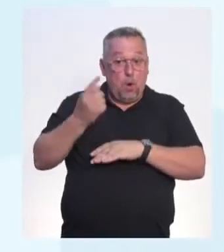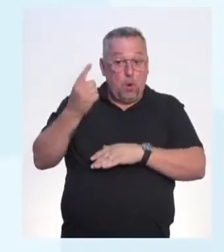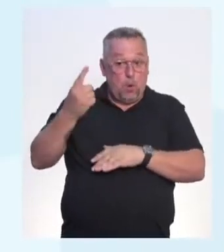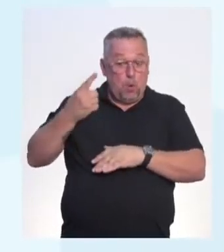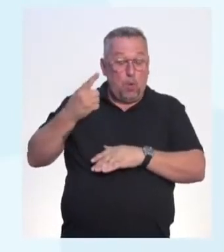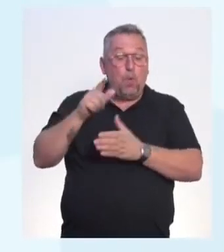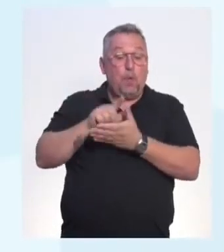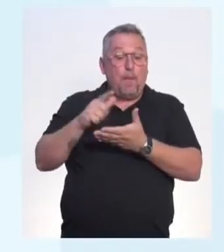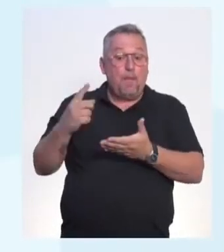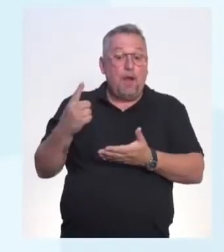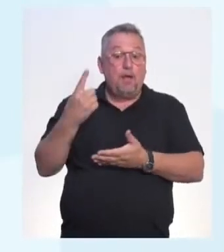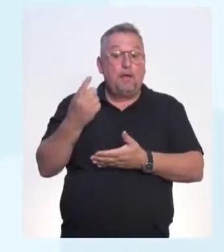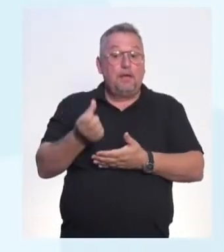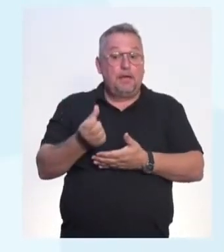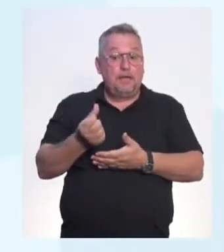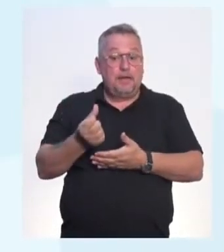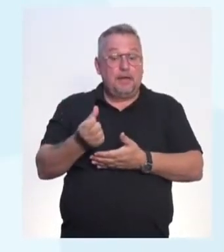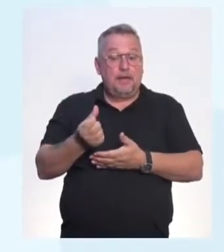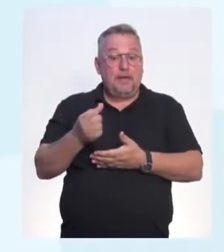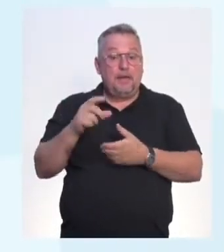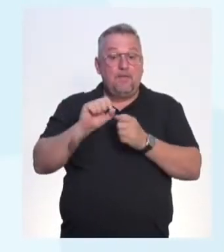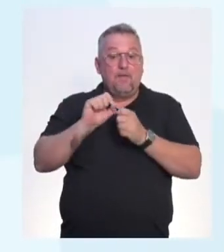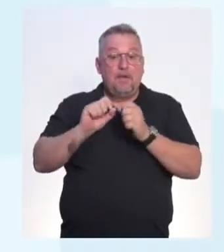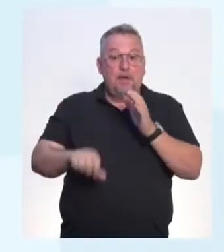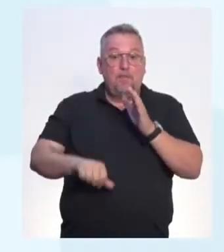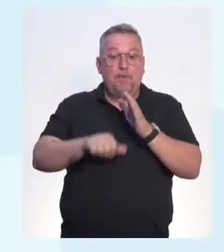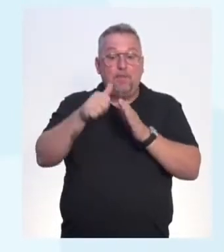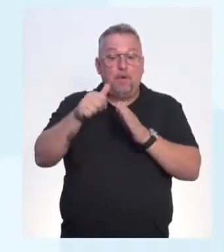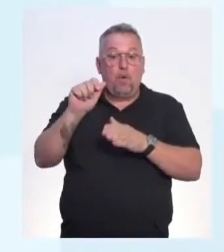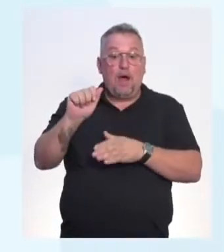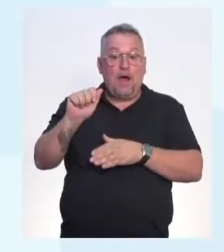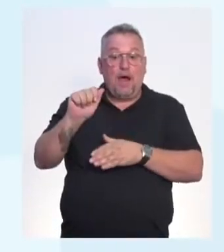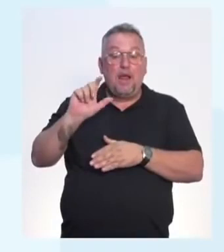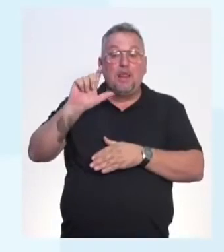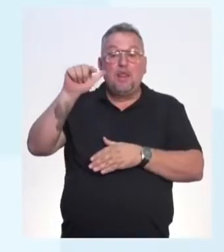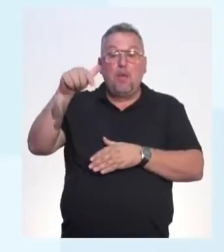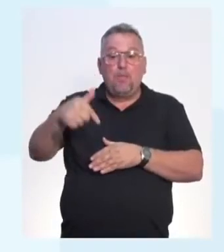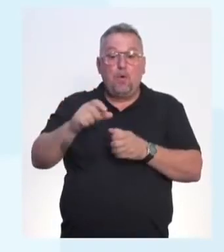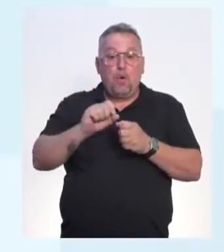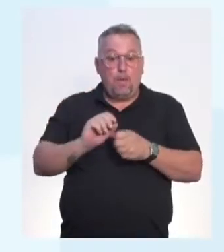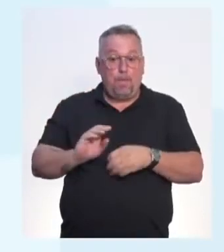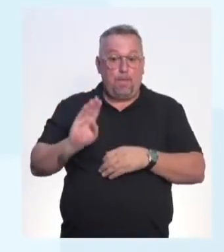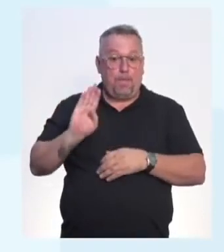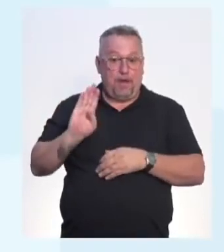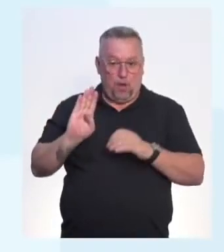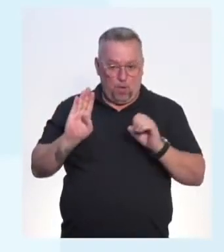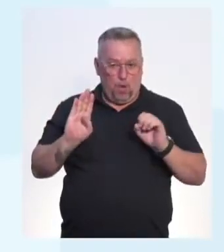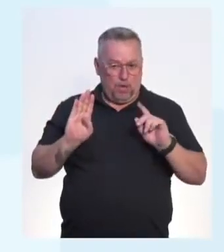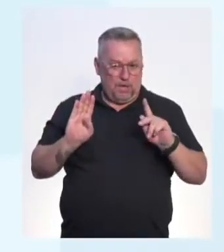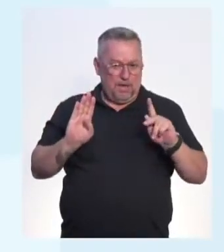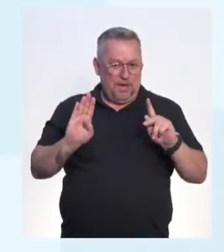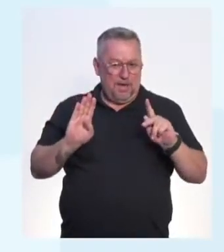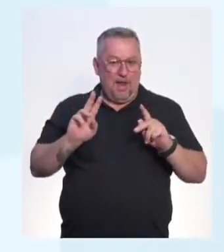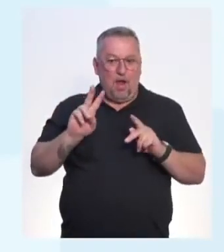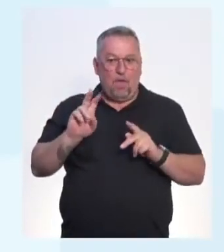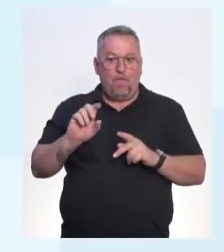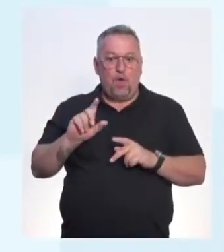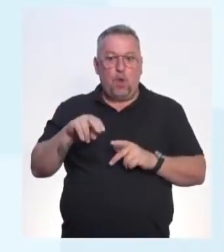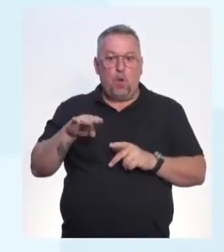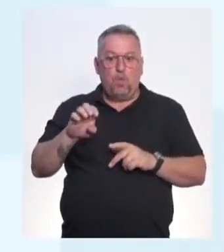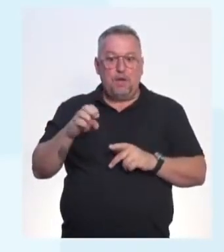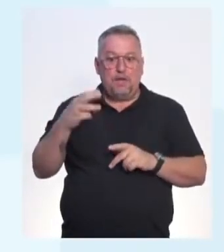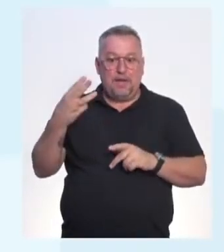na página 16, e eu vou fazer primeiro o item A, e depois eu faço o item B, tá bom? Volume 3,